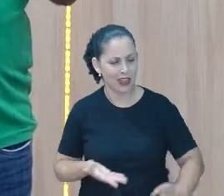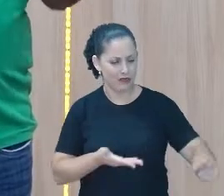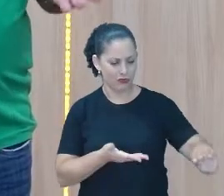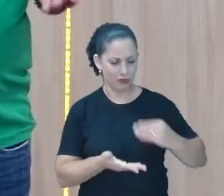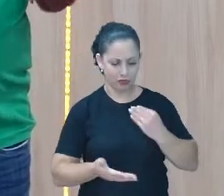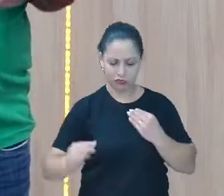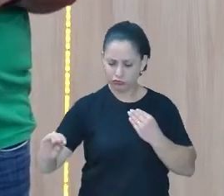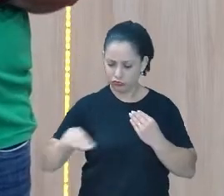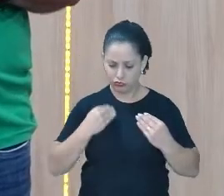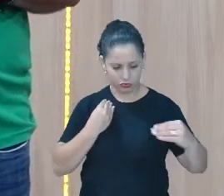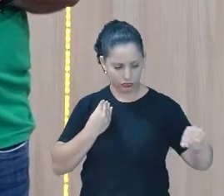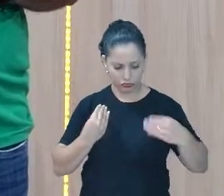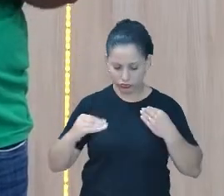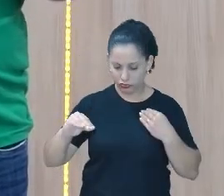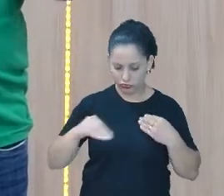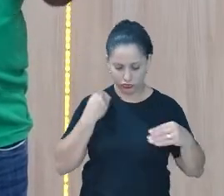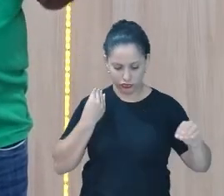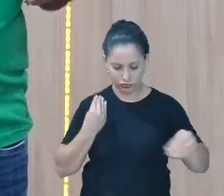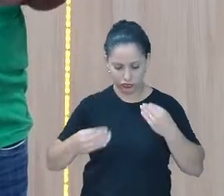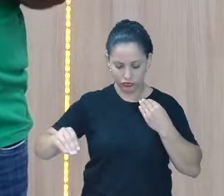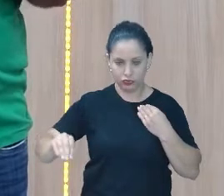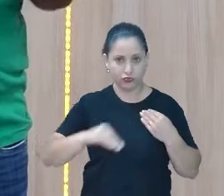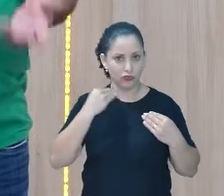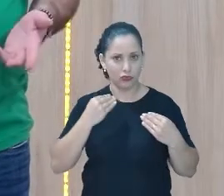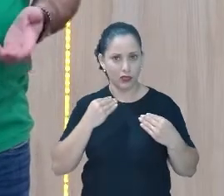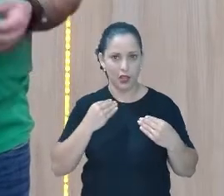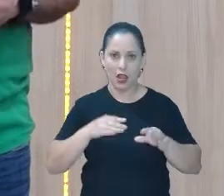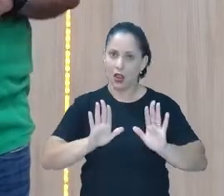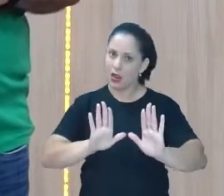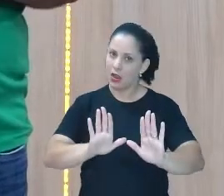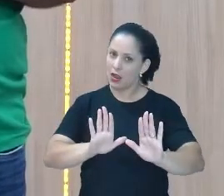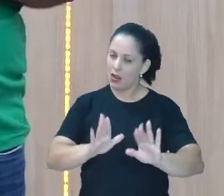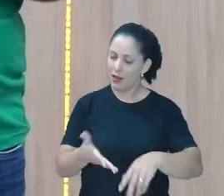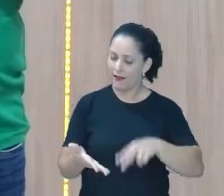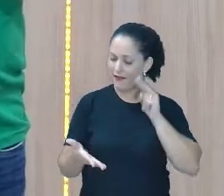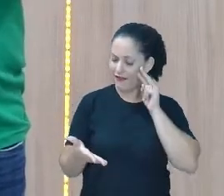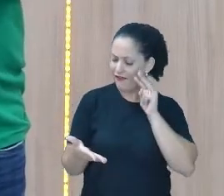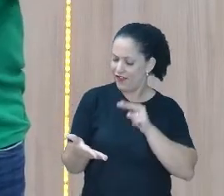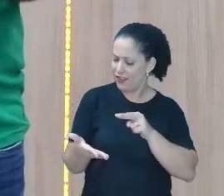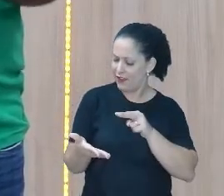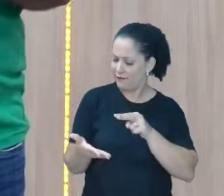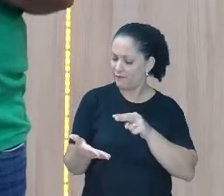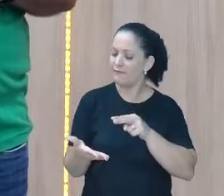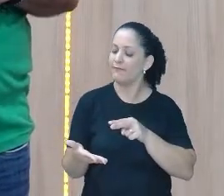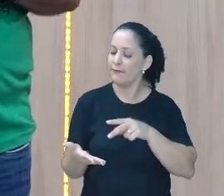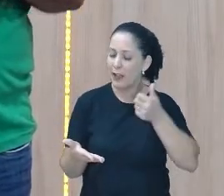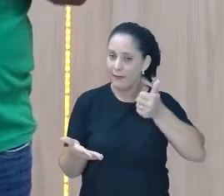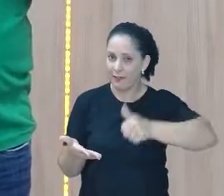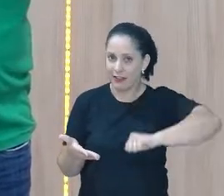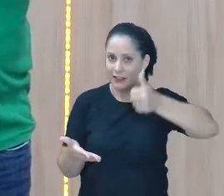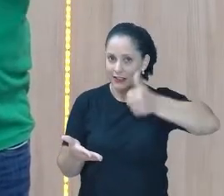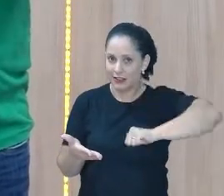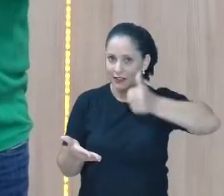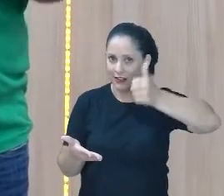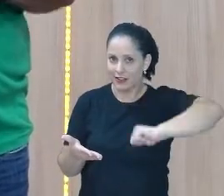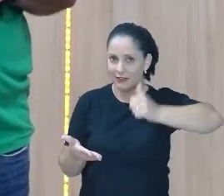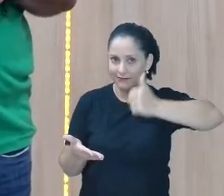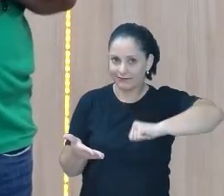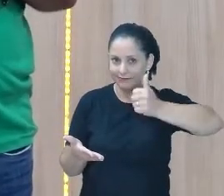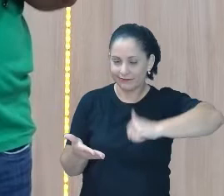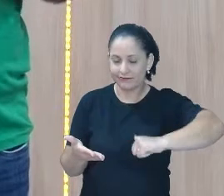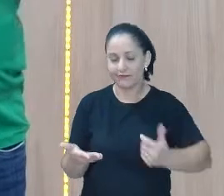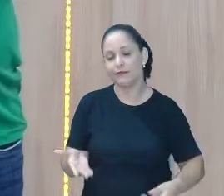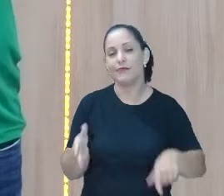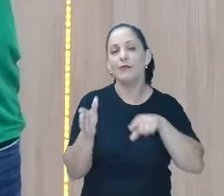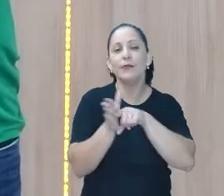Hoje existem ferramentas muito simples, né, de verificação de informações. O próprio Google, por exemplo, basta você jogar a informação